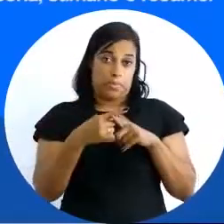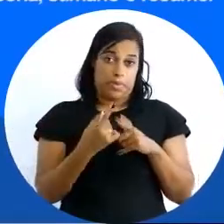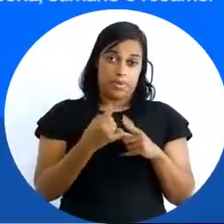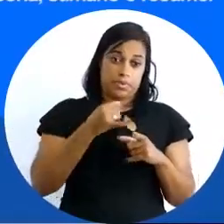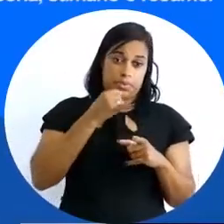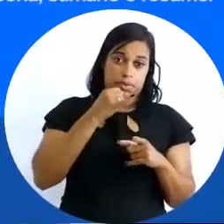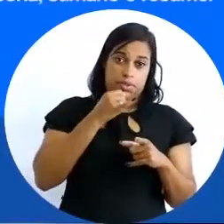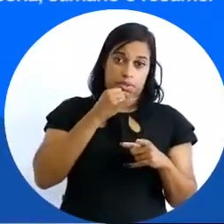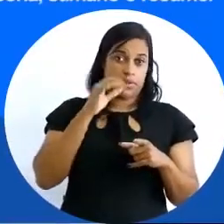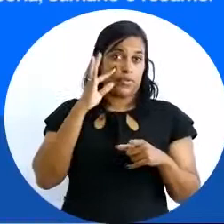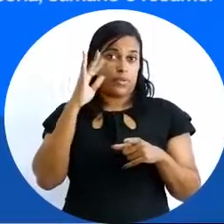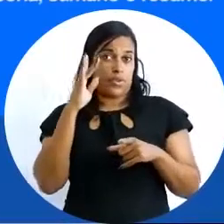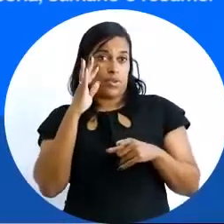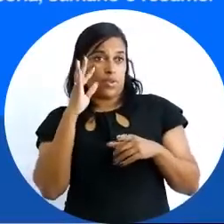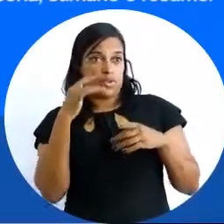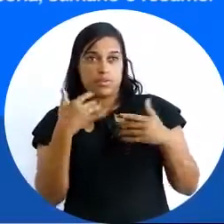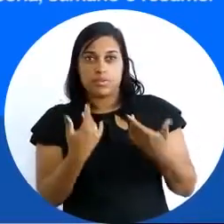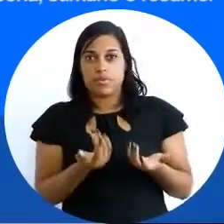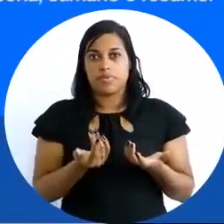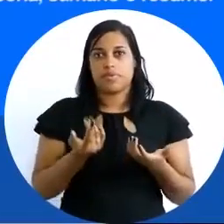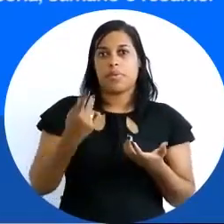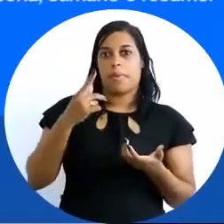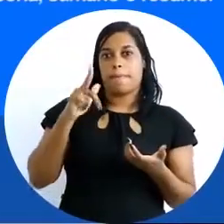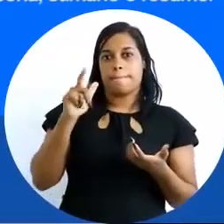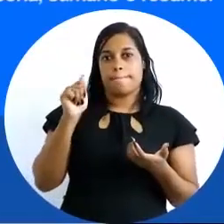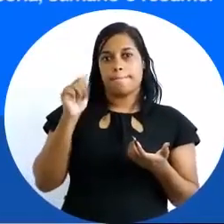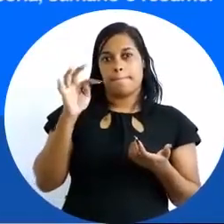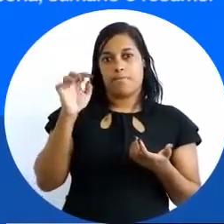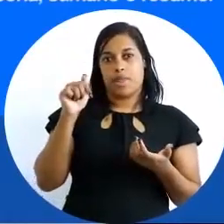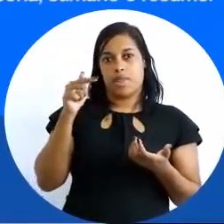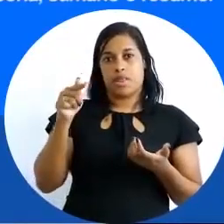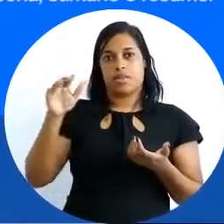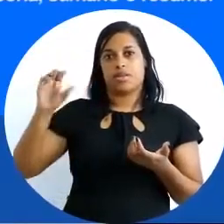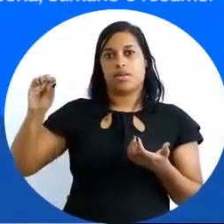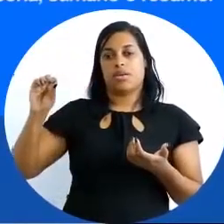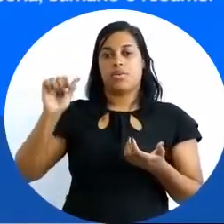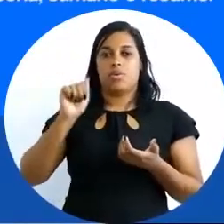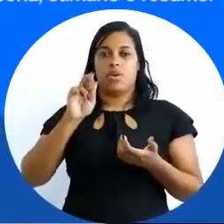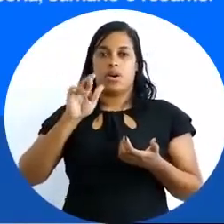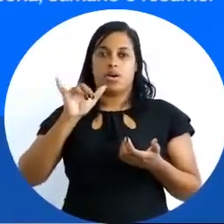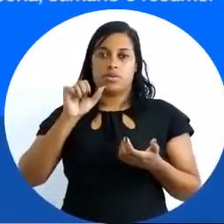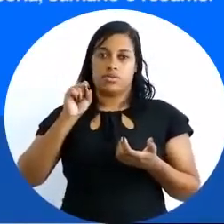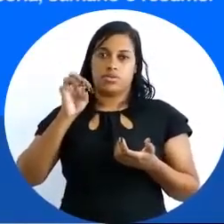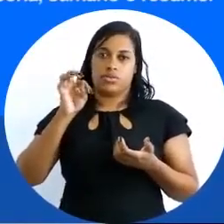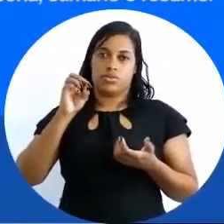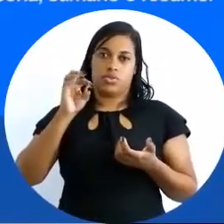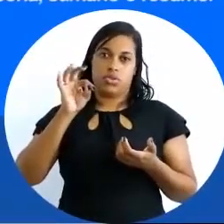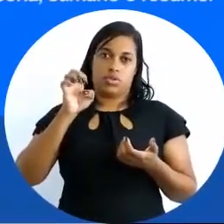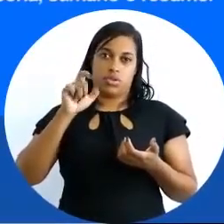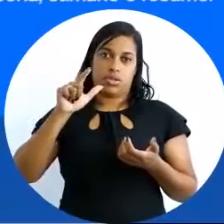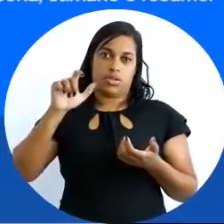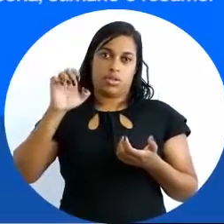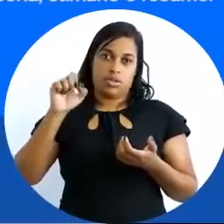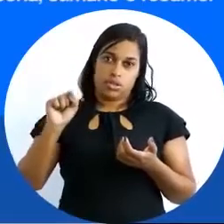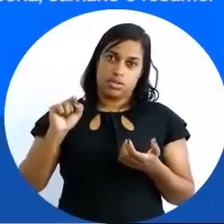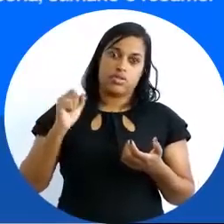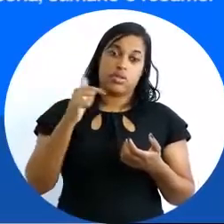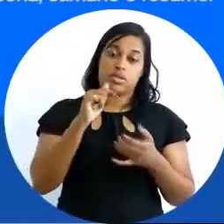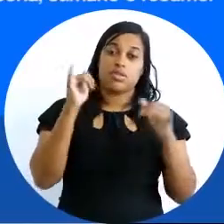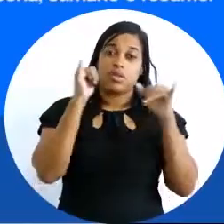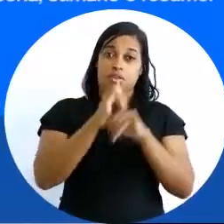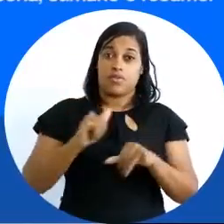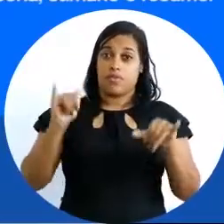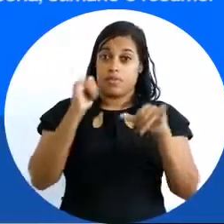posso dizer filósofo fulaninho, filósofo Platão, filósofo Aristóteles. E aí, não necessariamente essa informação